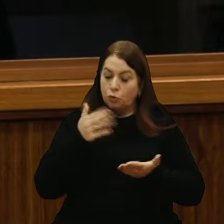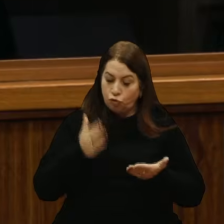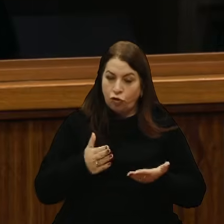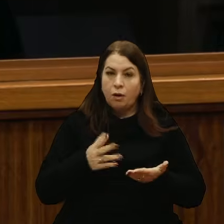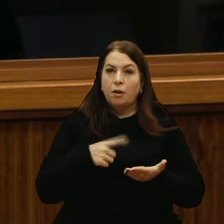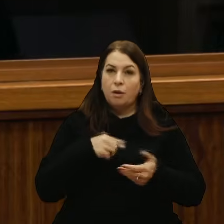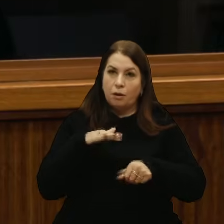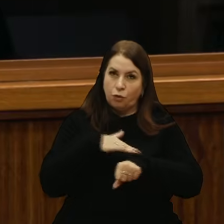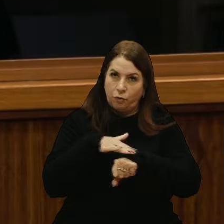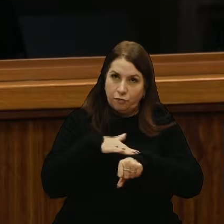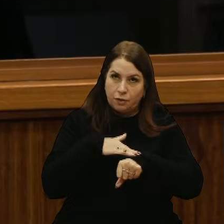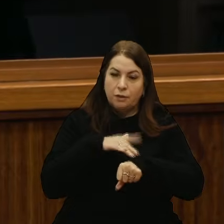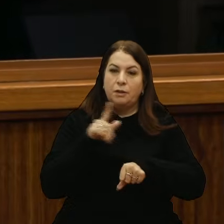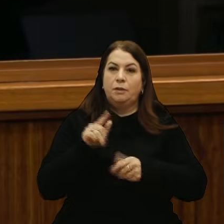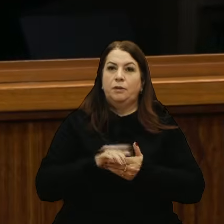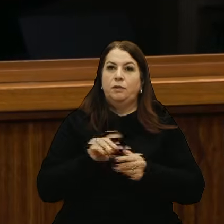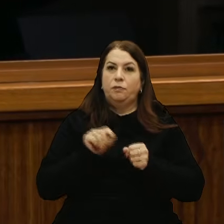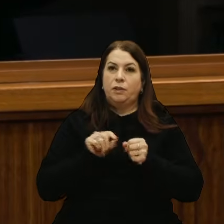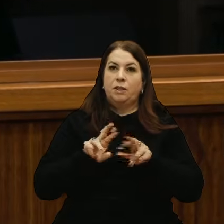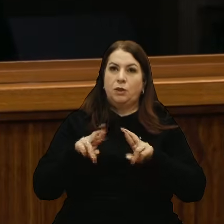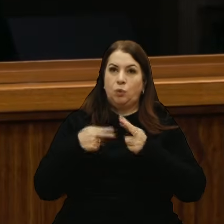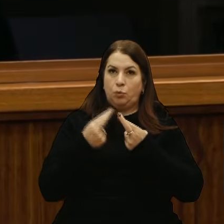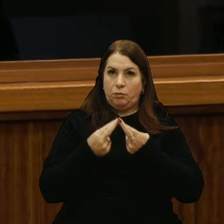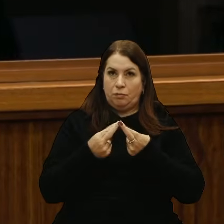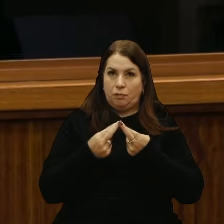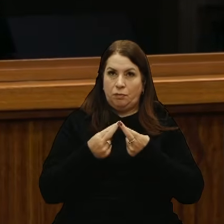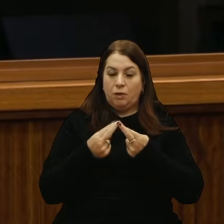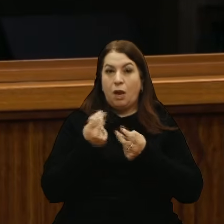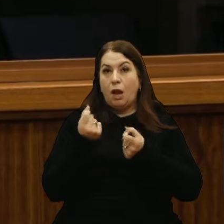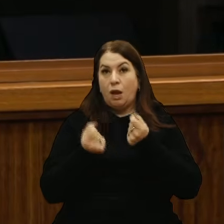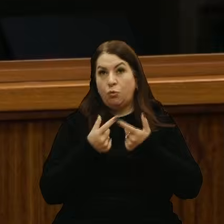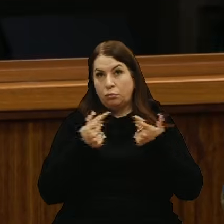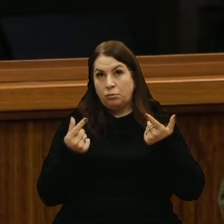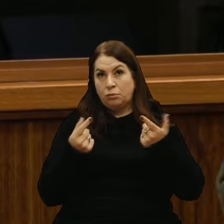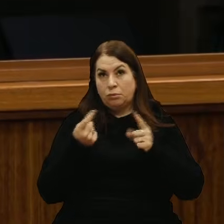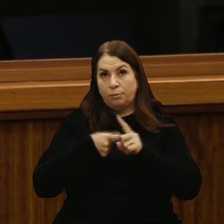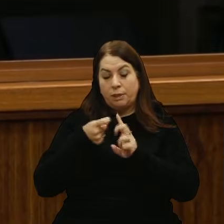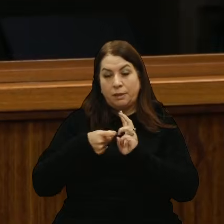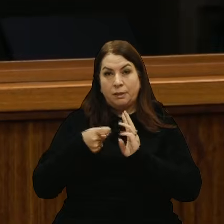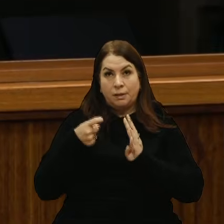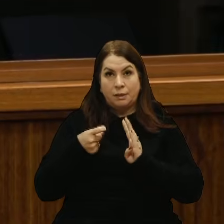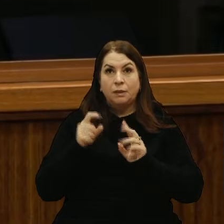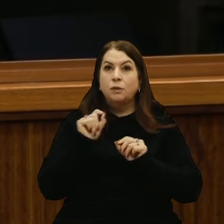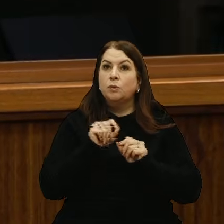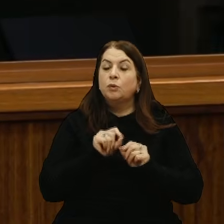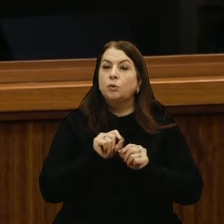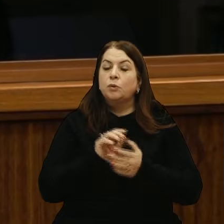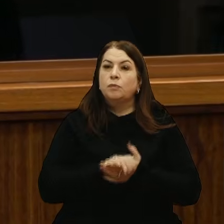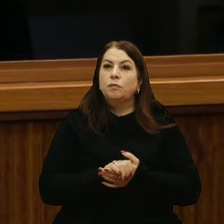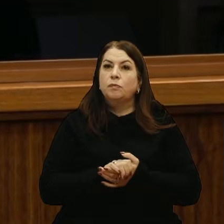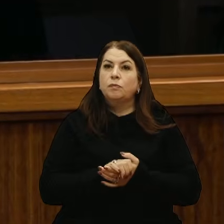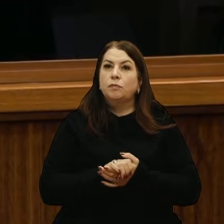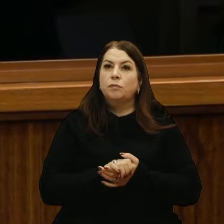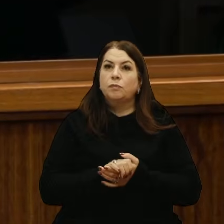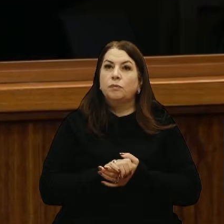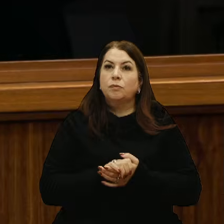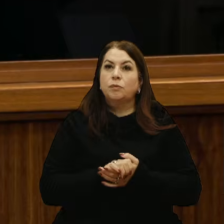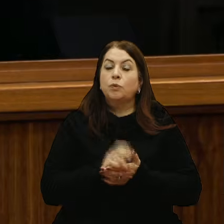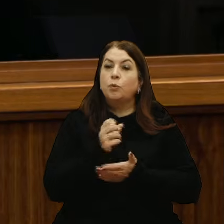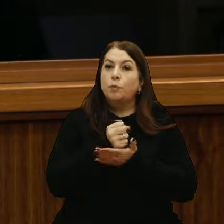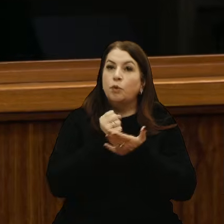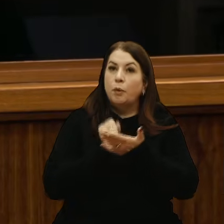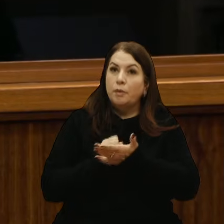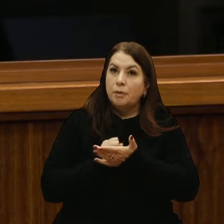fui, conversei, já fizemos uma reunião há alguns meses sobre aqueles